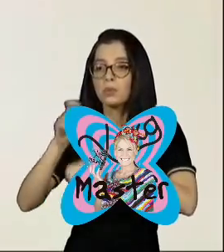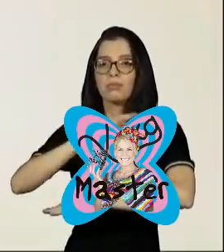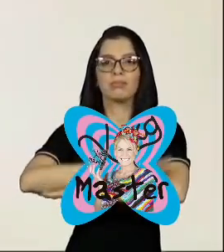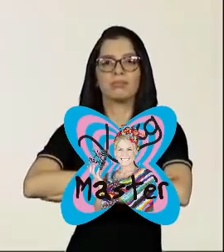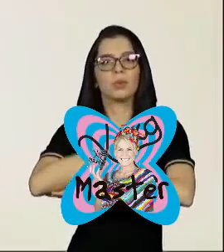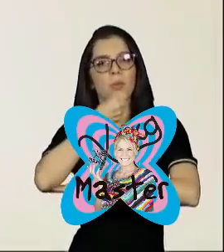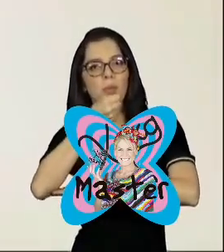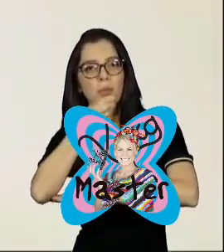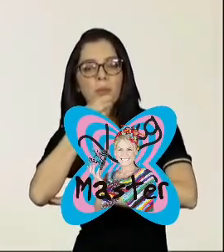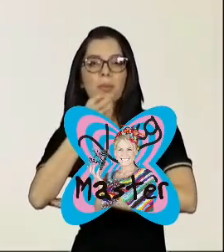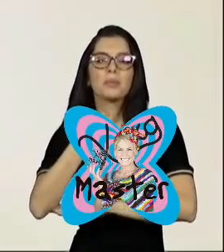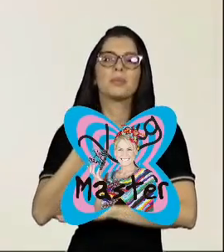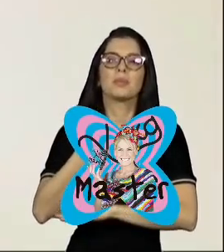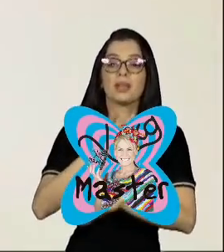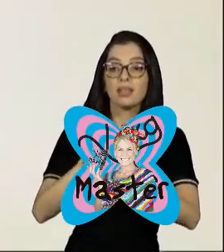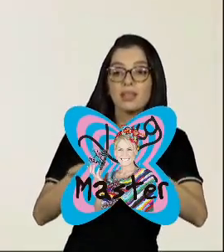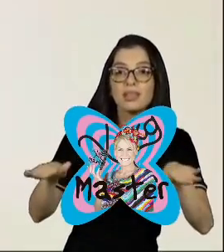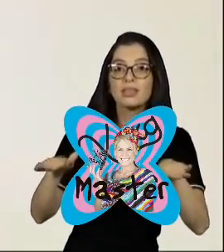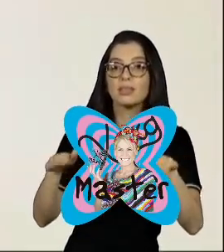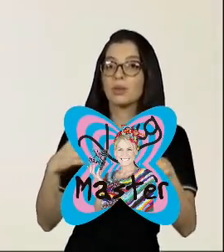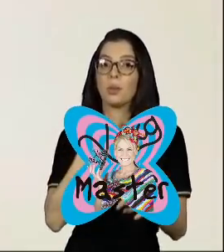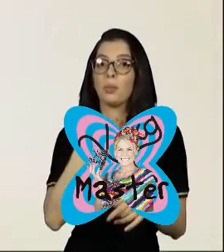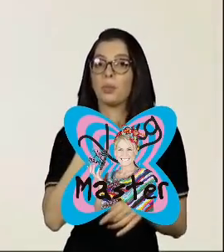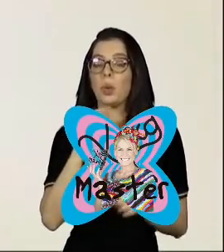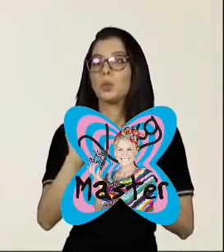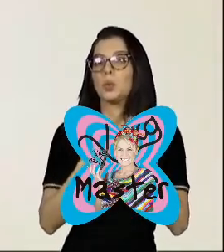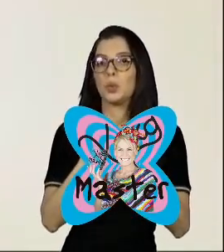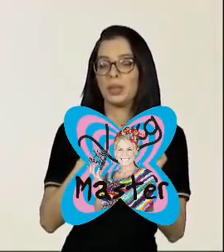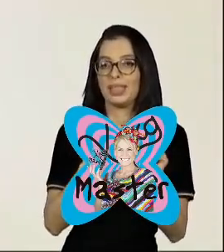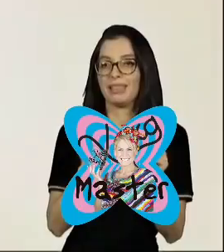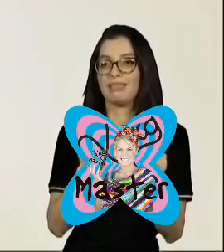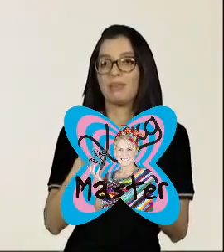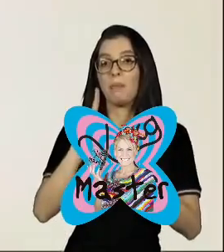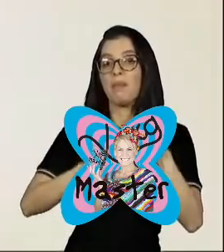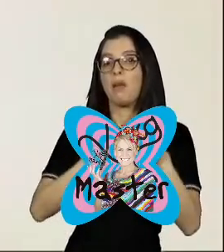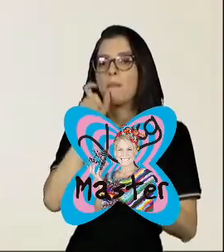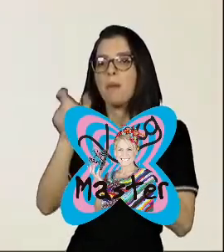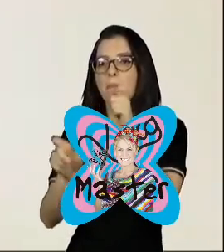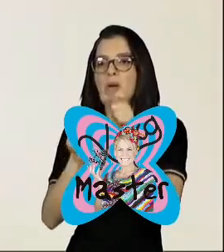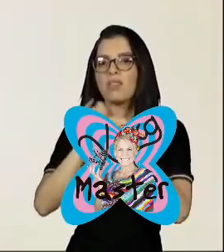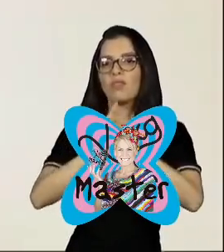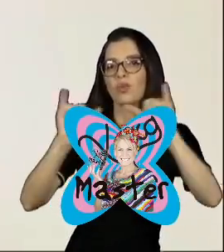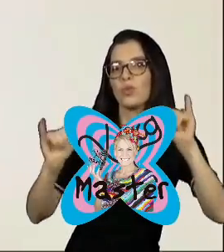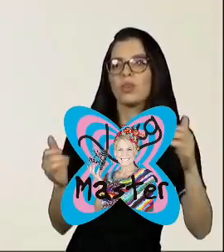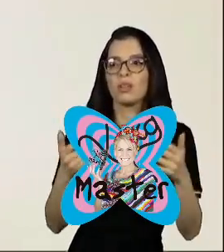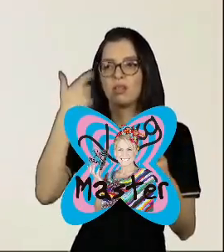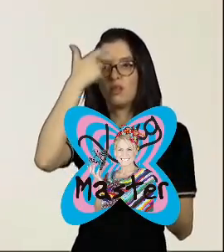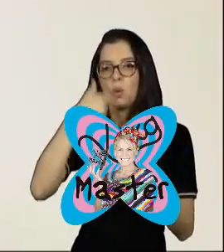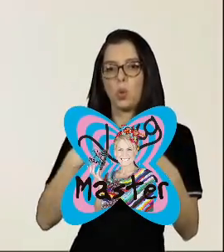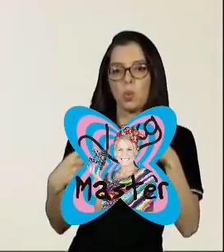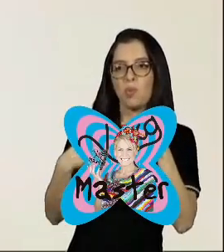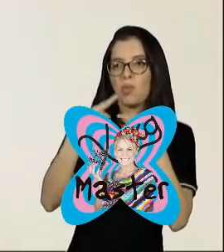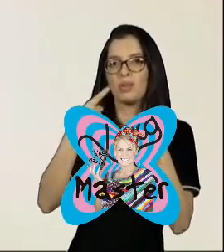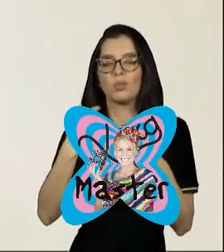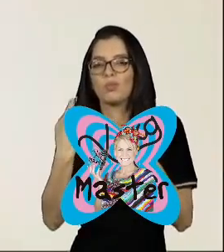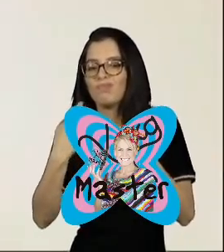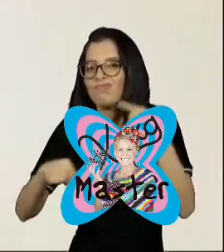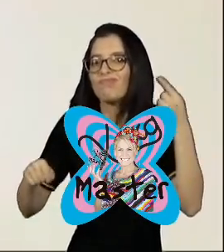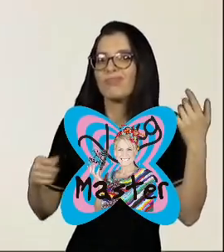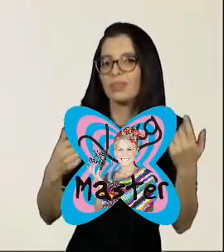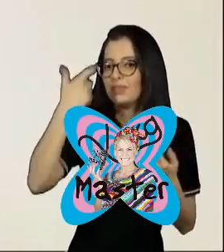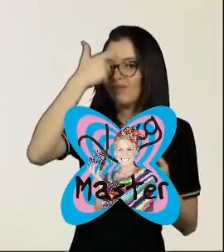apresentadoras infantis não podem pegar certo tipo de produto não podem falar certo tipo de verbo não pode ser